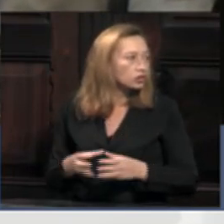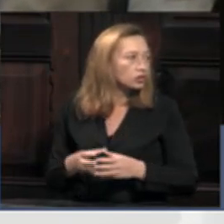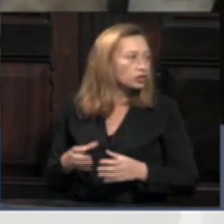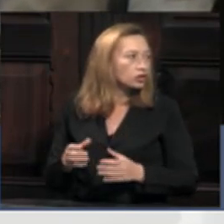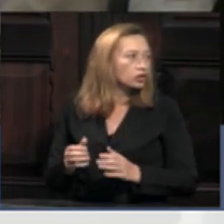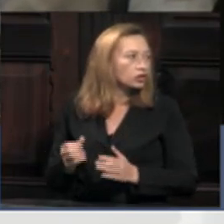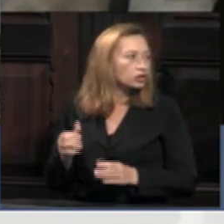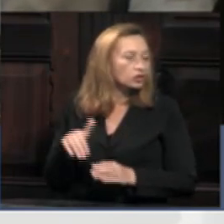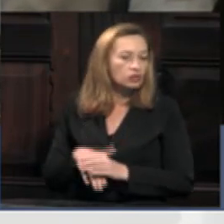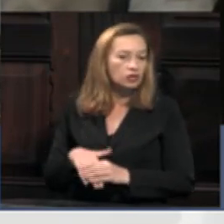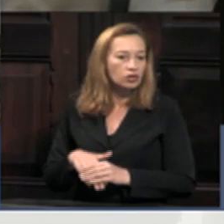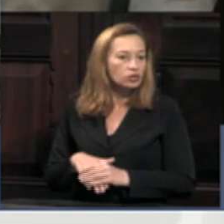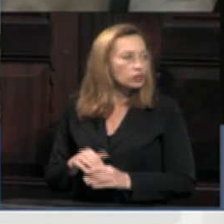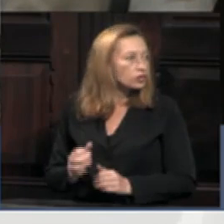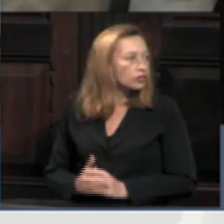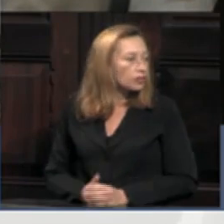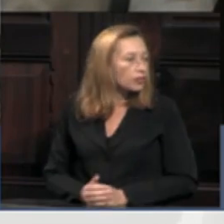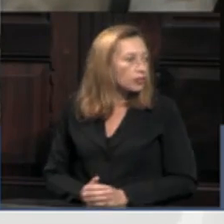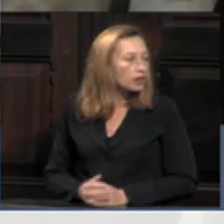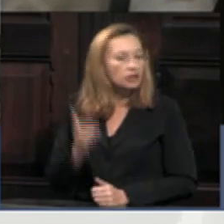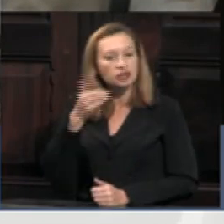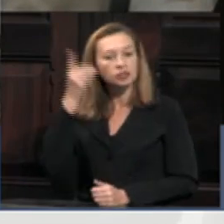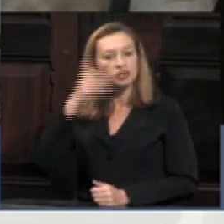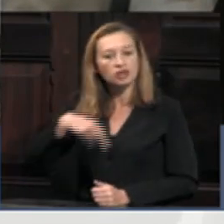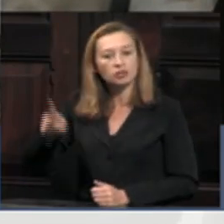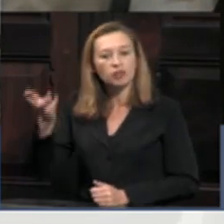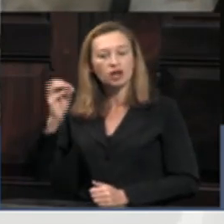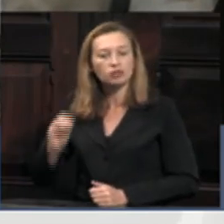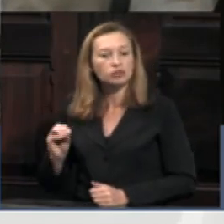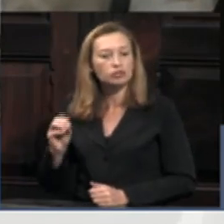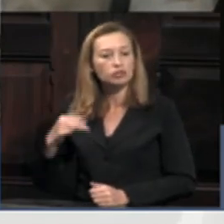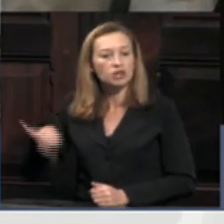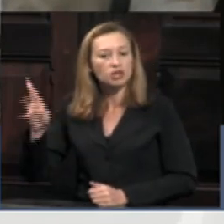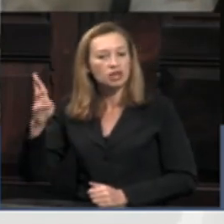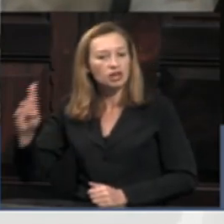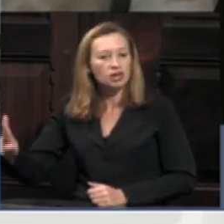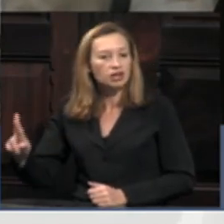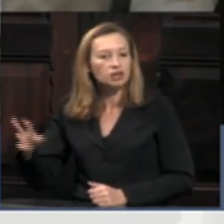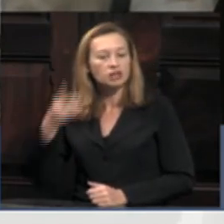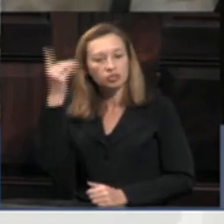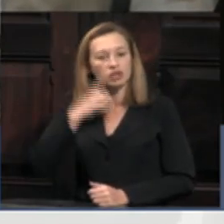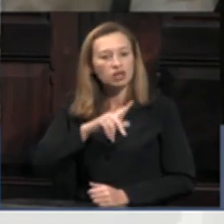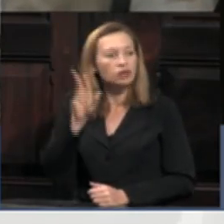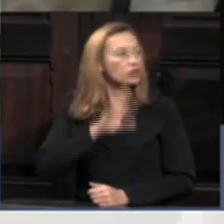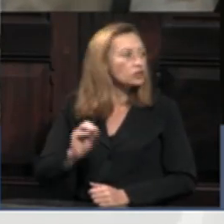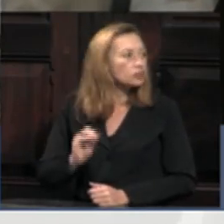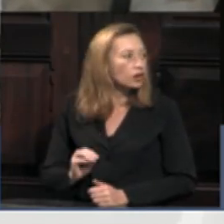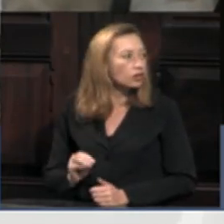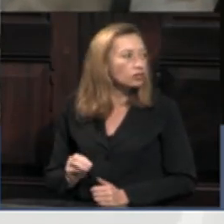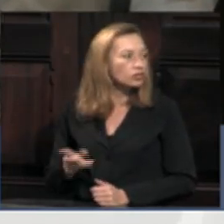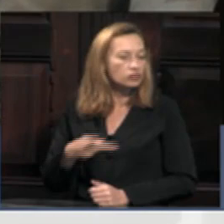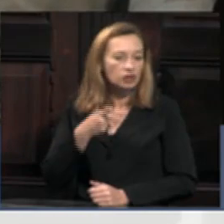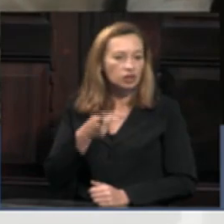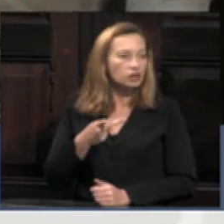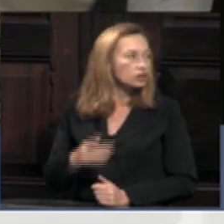Deputado Marcos Miller, presidente da comissão, não estando presente, designo o deputado Luiz Paulo para emitir parecer. Escreve isso para mim que eu tenho que